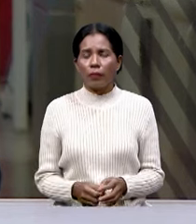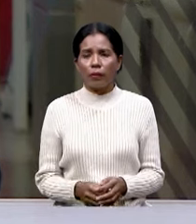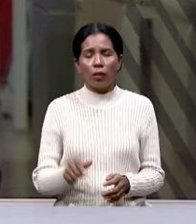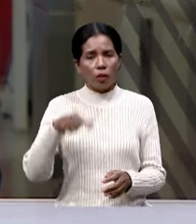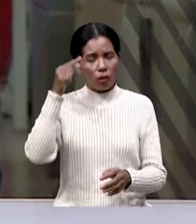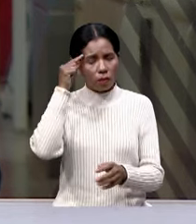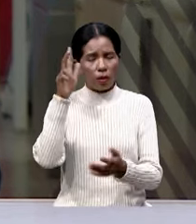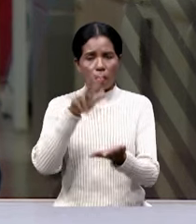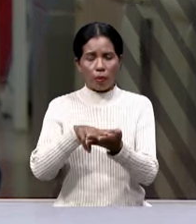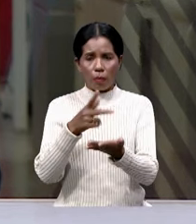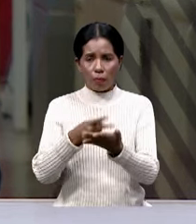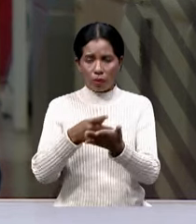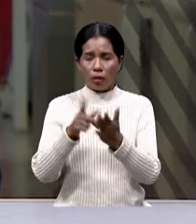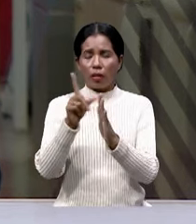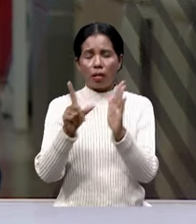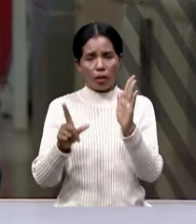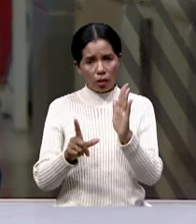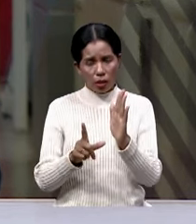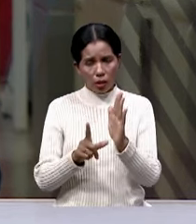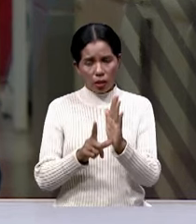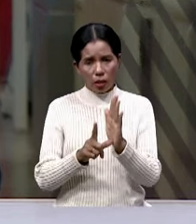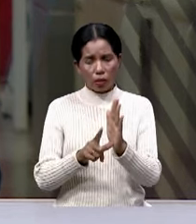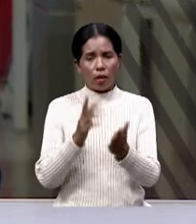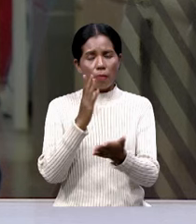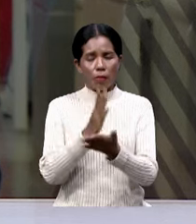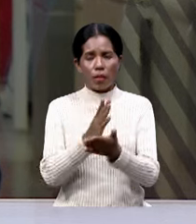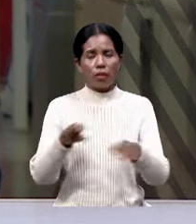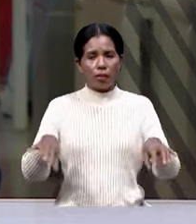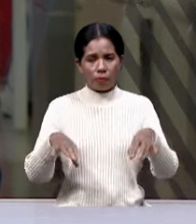Governo aprova projeto proposta de lei reforma obrigatório.